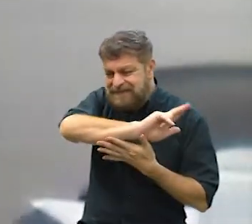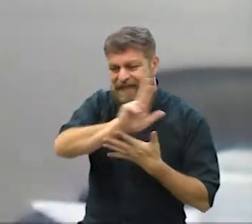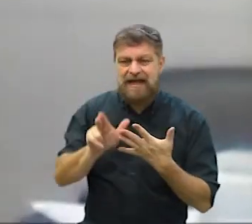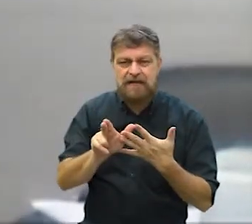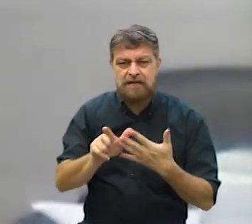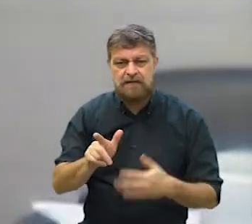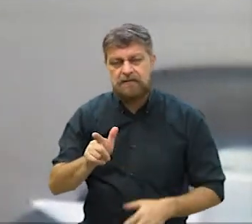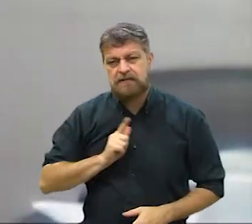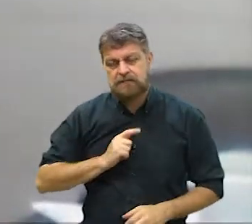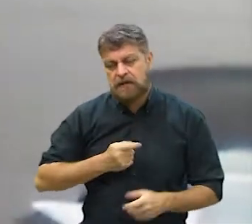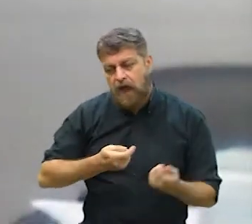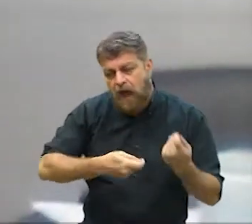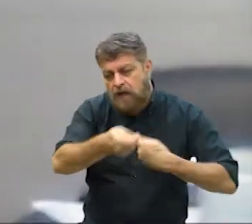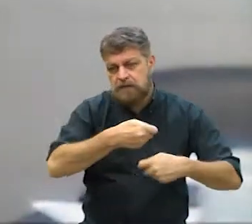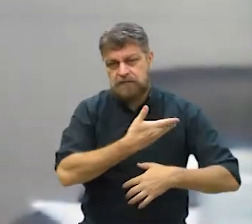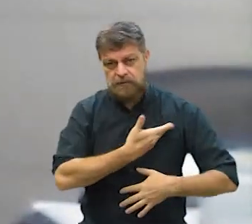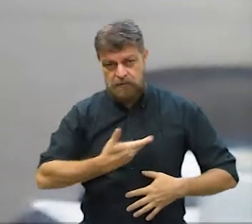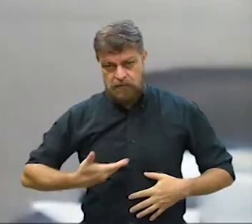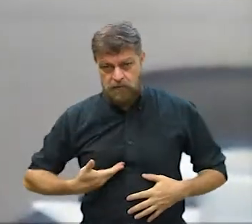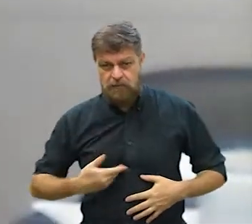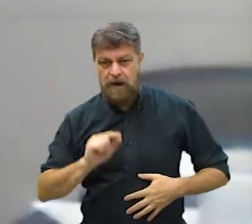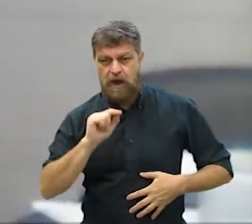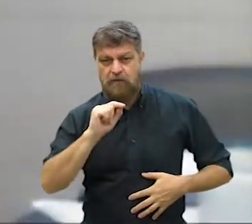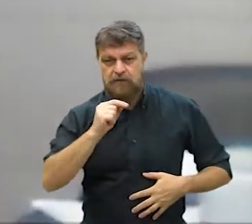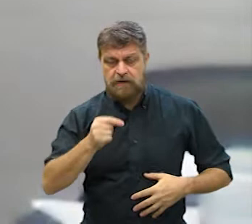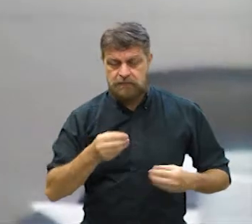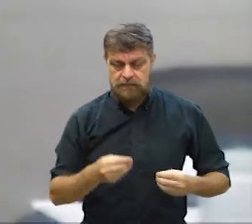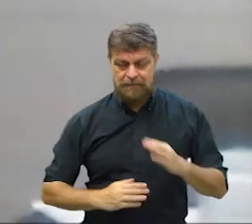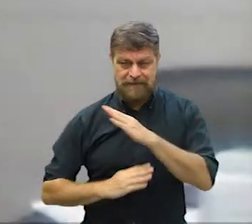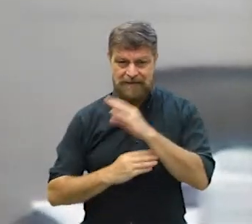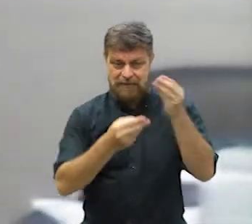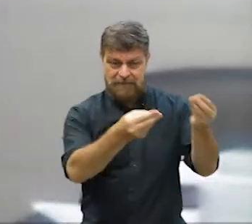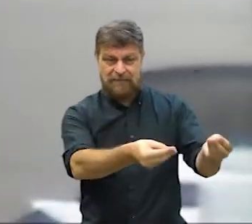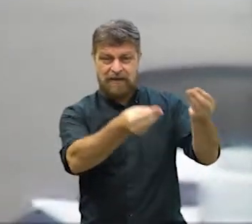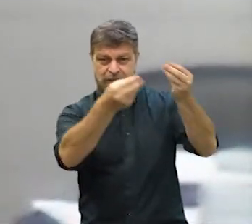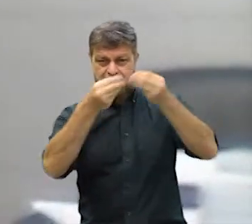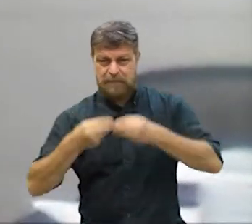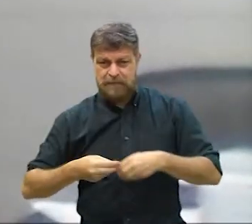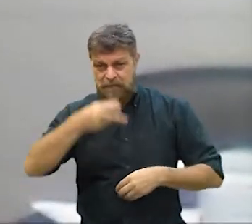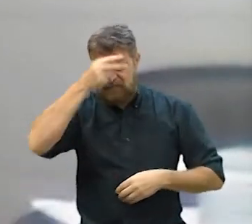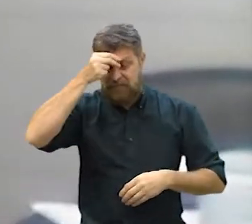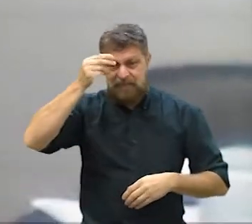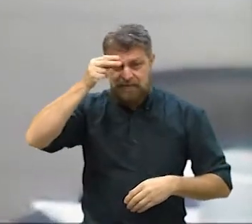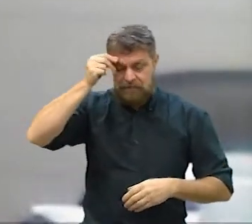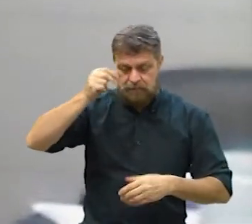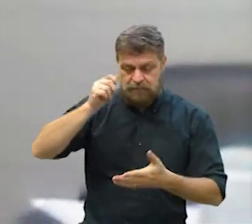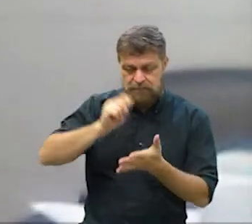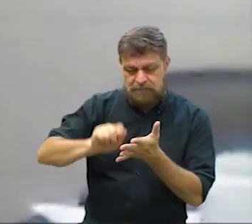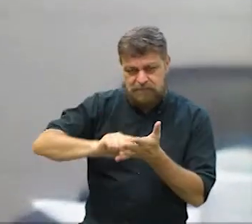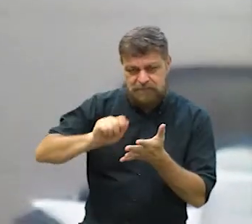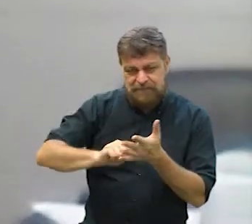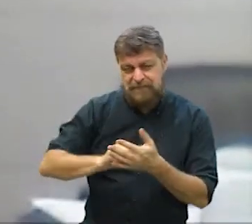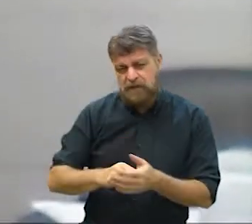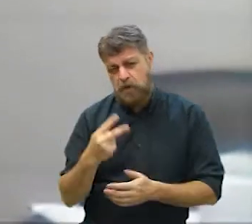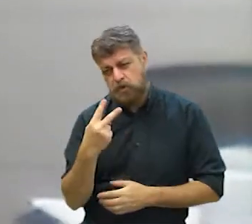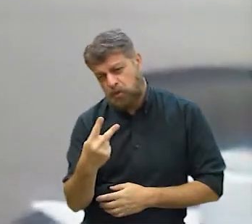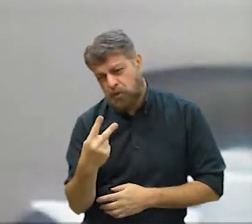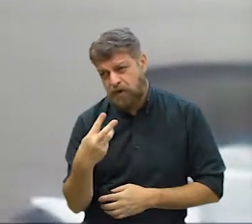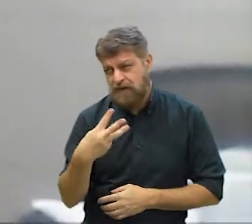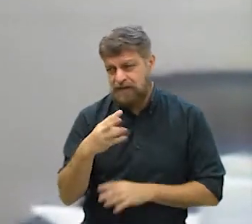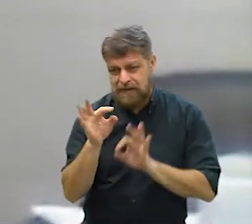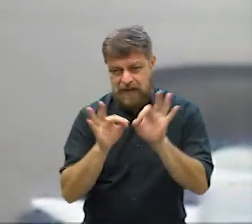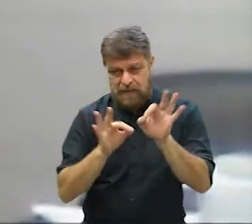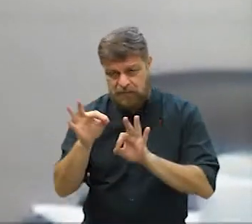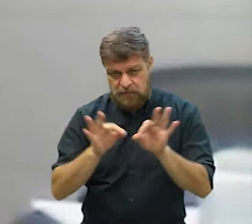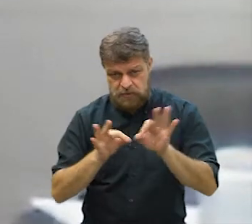configuração. A administração municipal vai encaminhar para a Câmara, nos próximos dias, uns 2